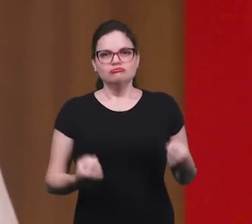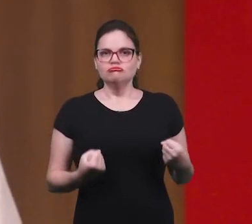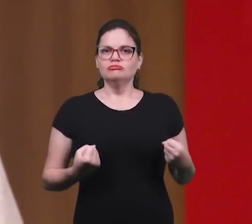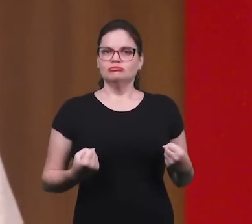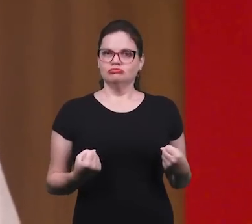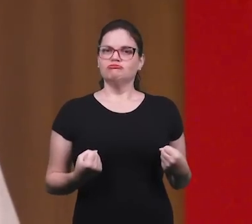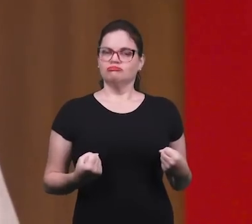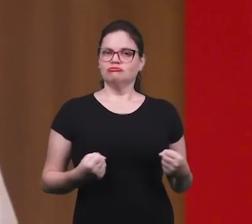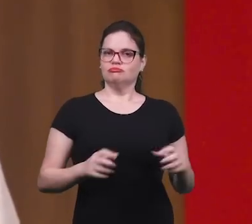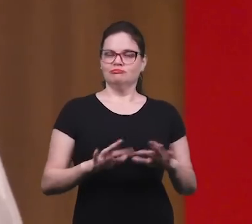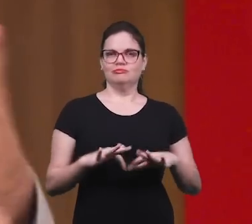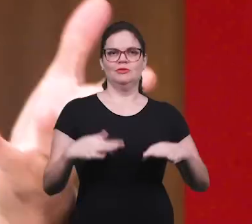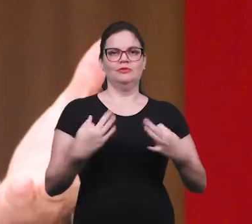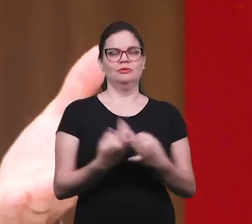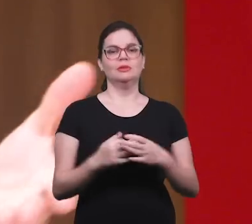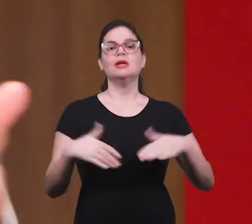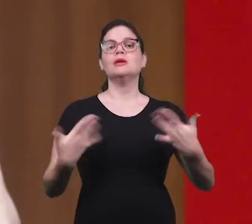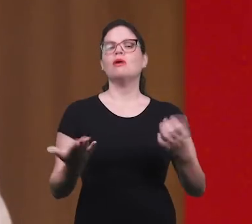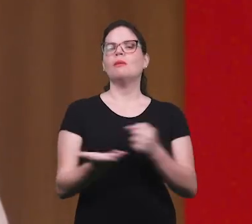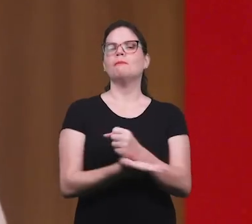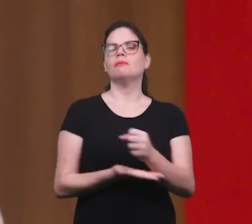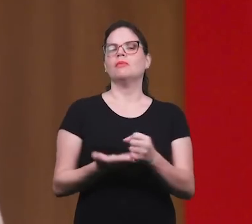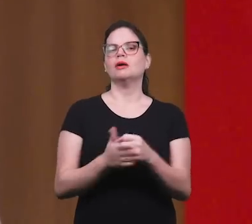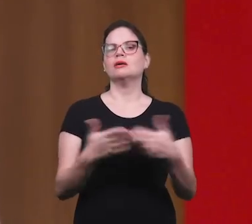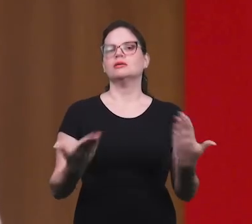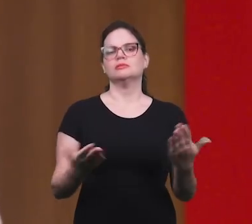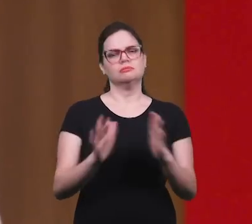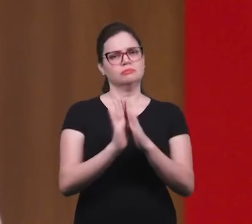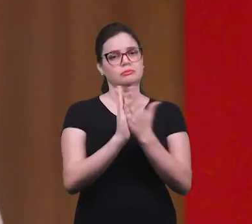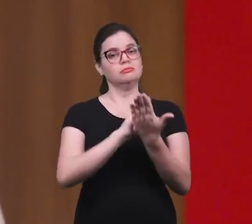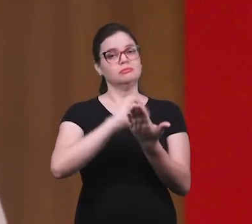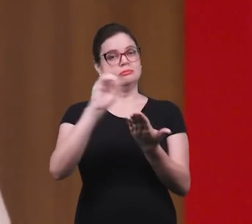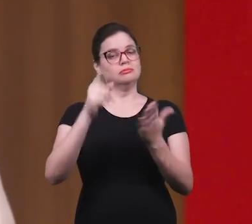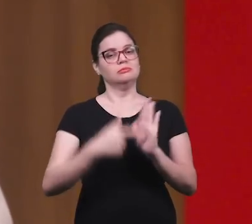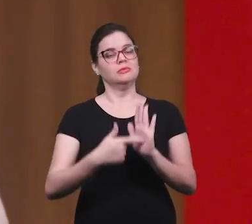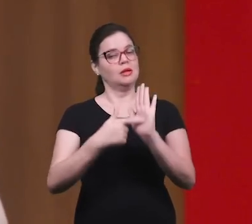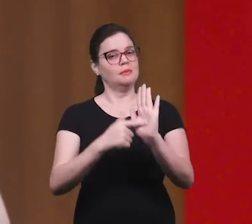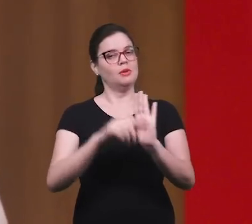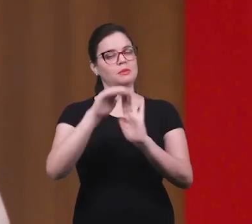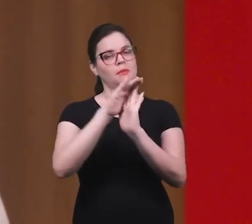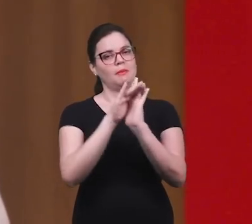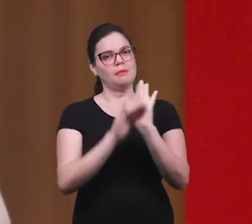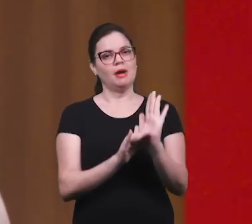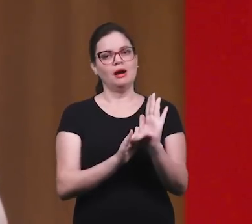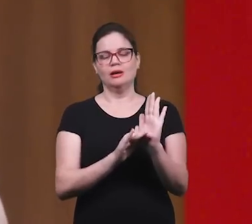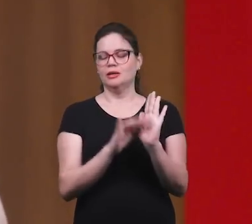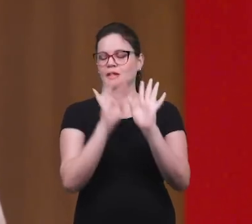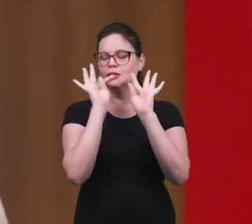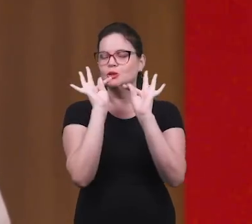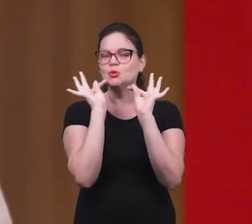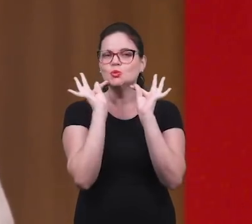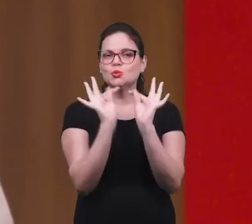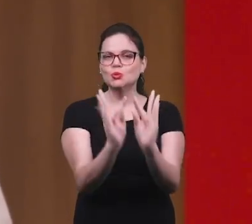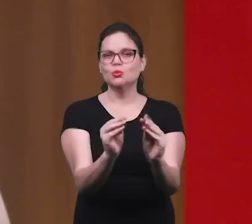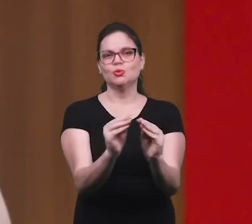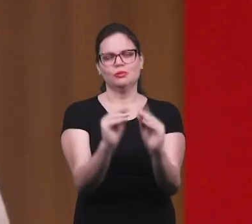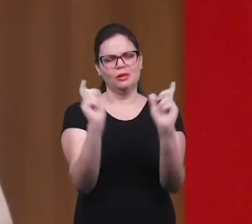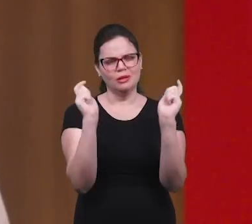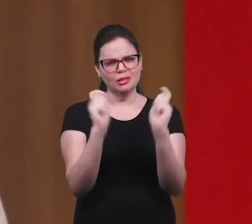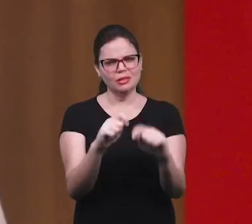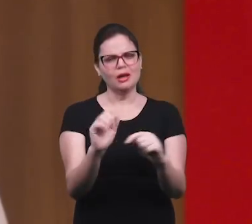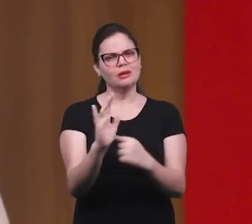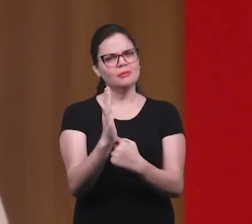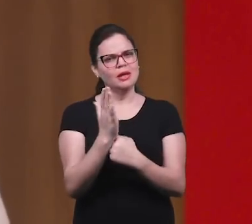Jesus. Não é? Qual a base disso? A palavra de Deus. A palavra de Deus é que é a nossa base, é que